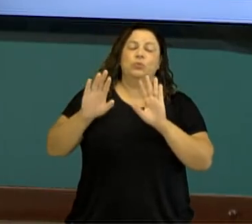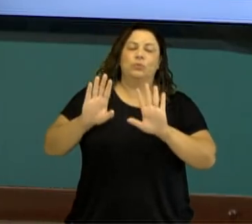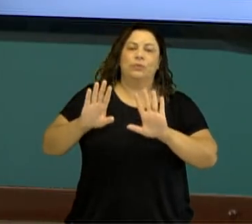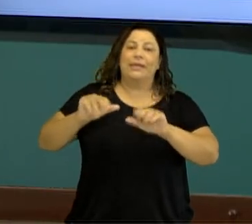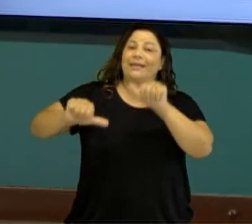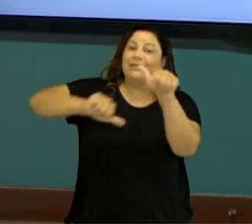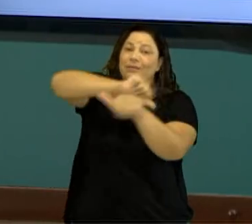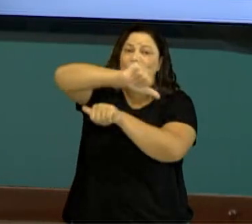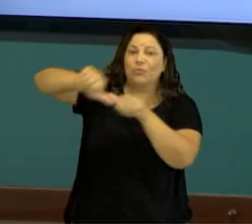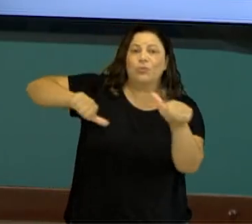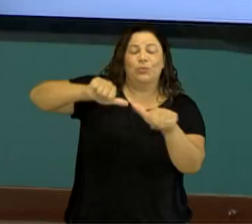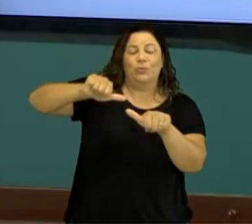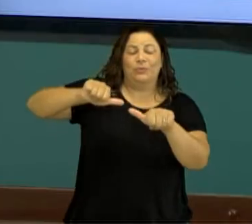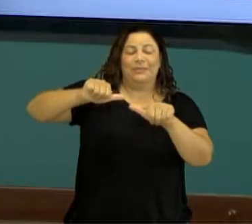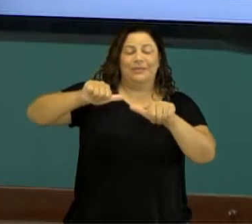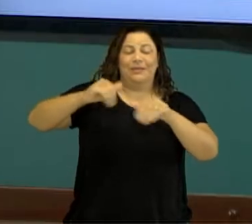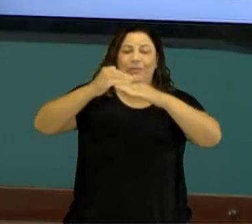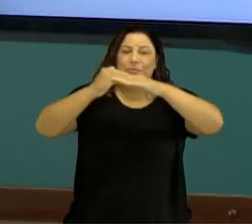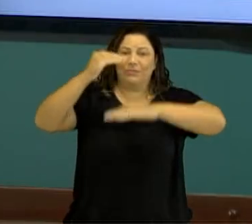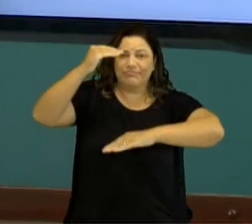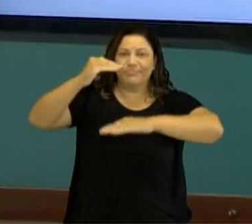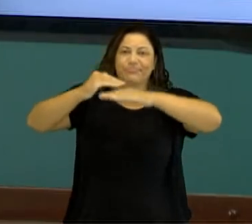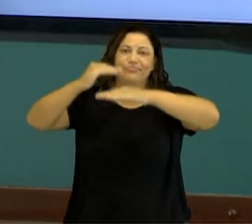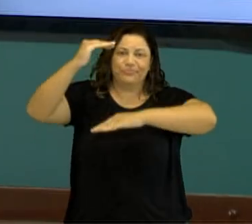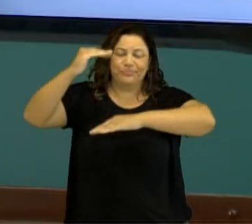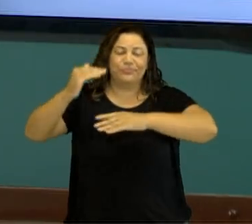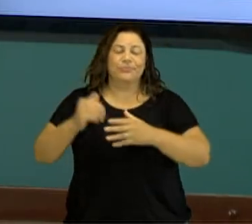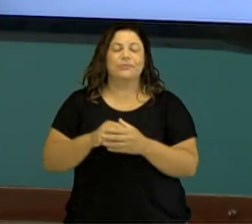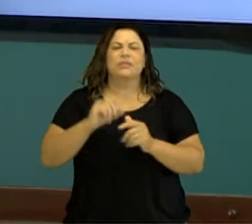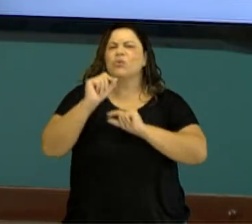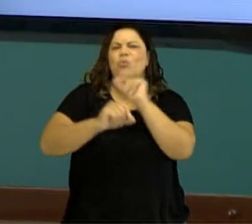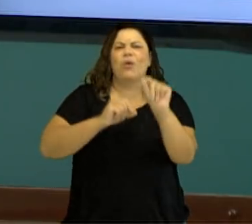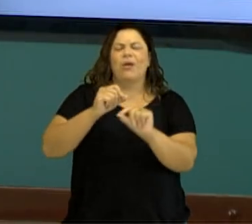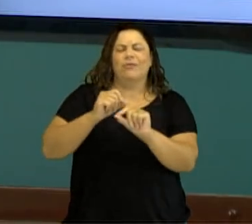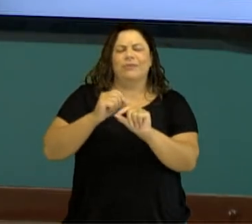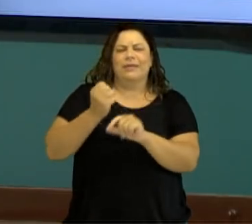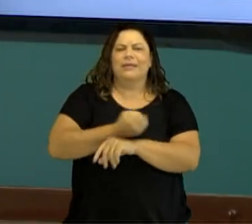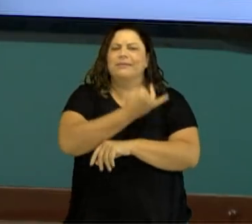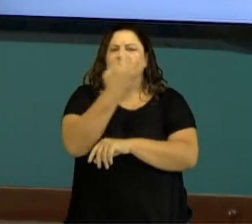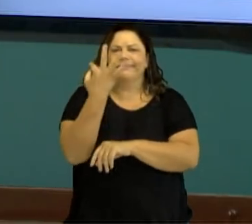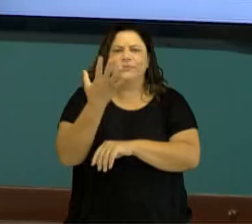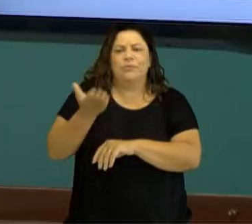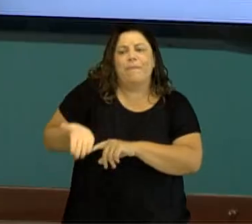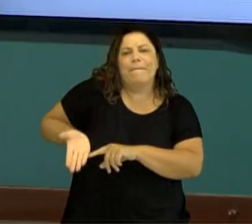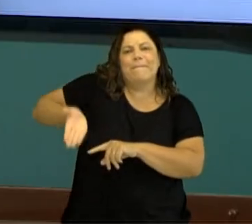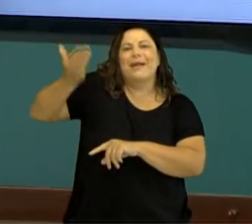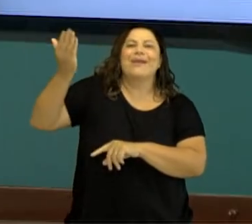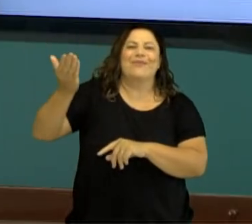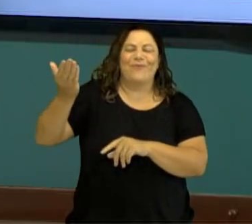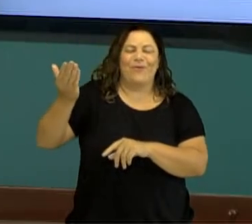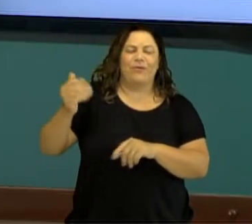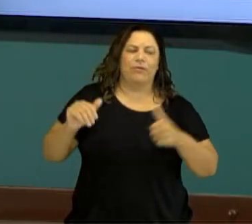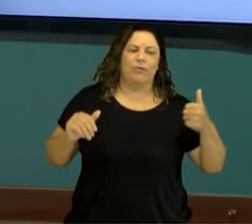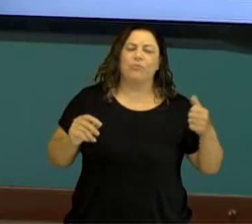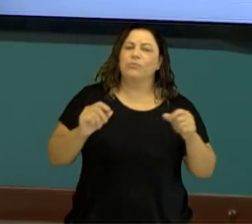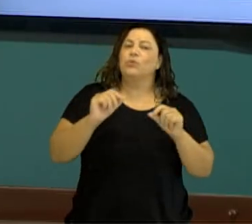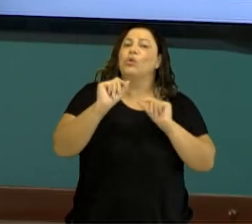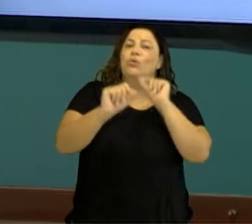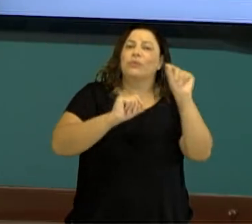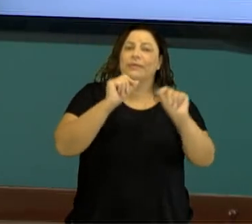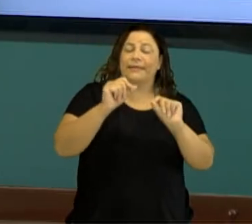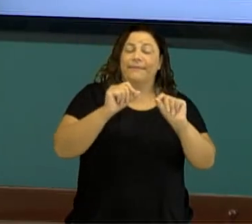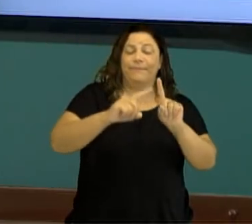porque as cargas estão em desequilíbrio. Qual é a quantidade maior? É de carga positiva ou de carga negativa? De carga